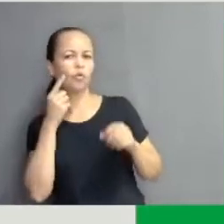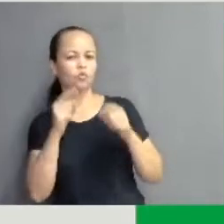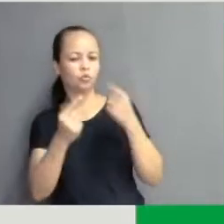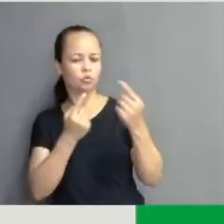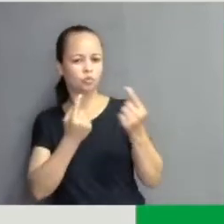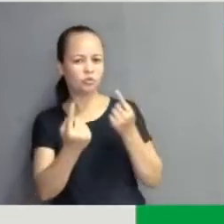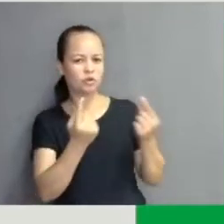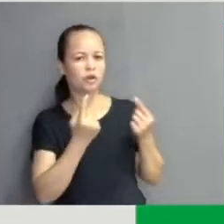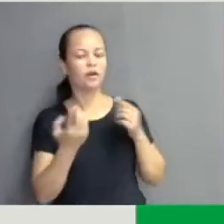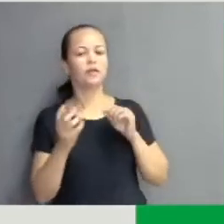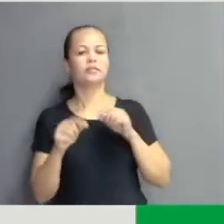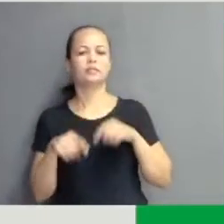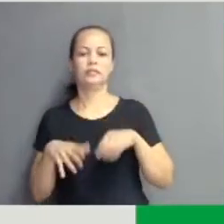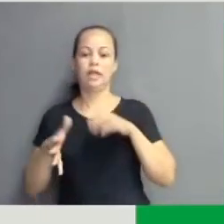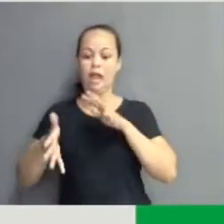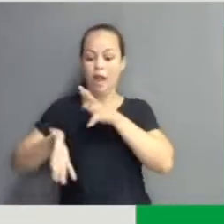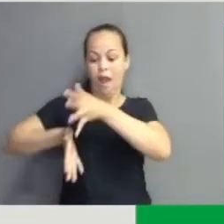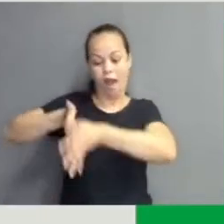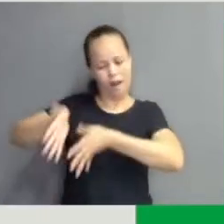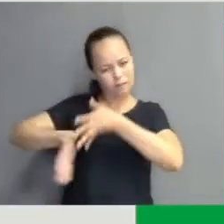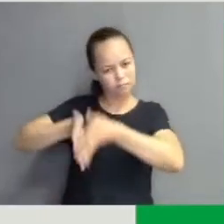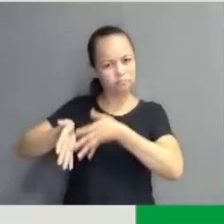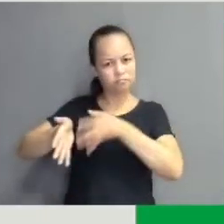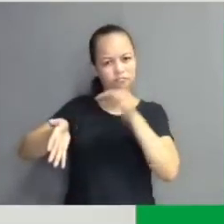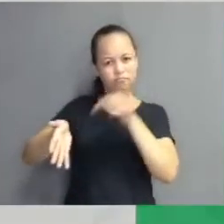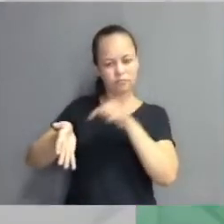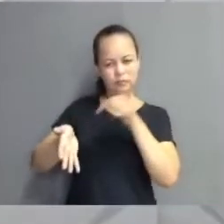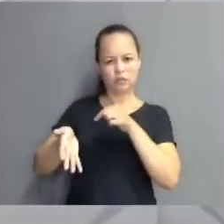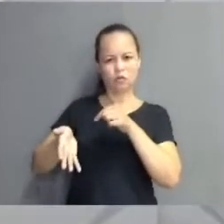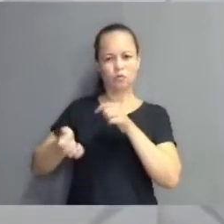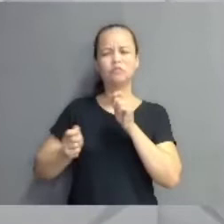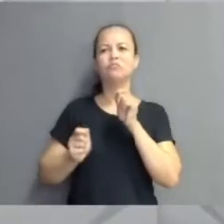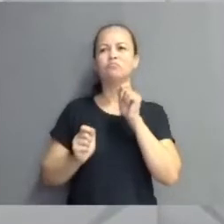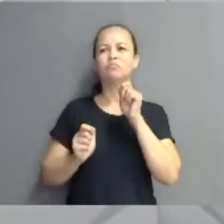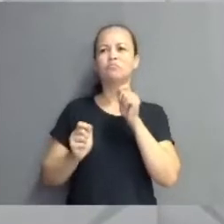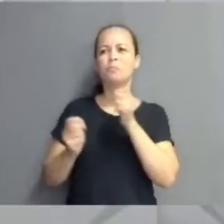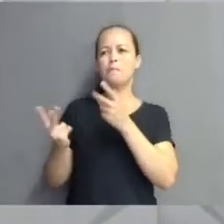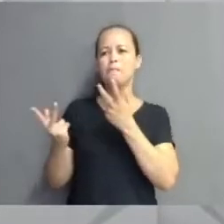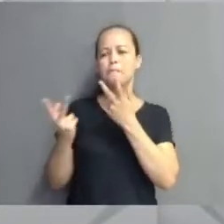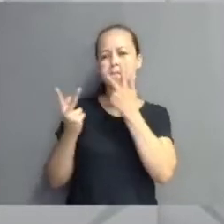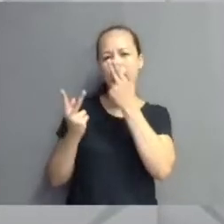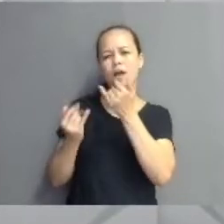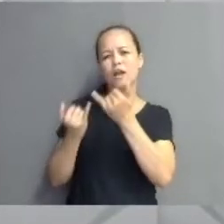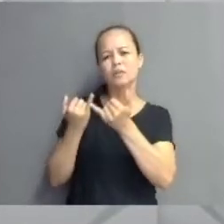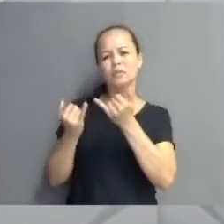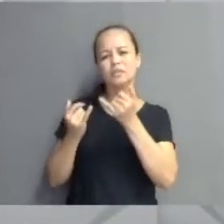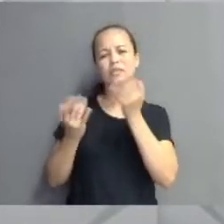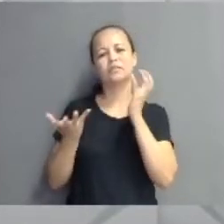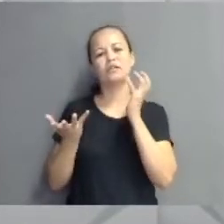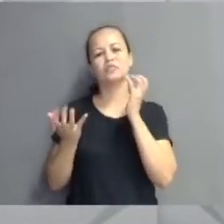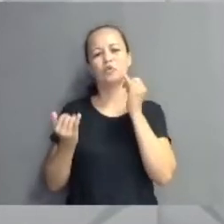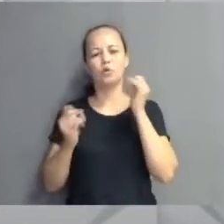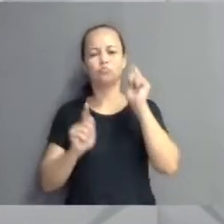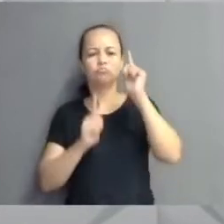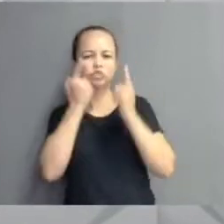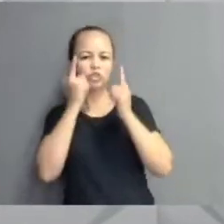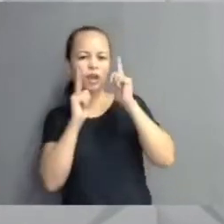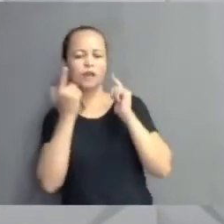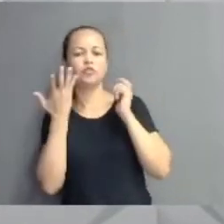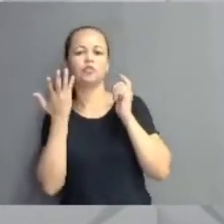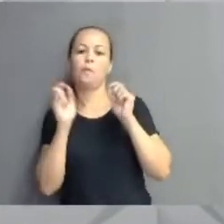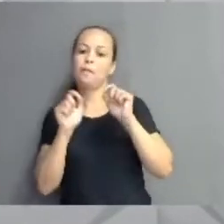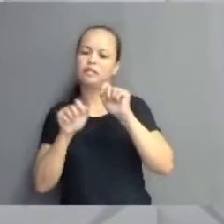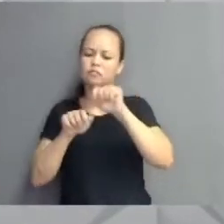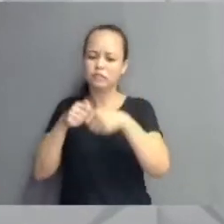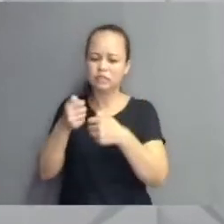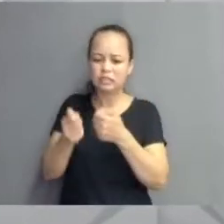libras libras a Libras é como se fosse e vai são sinais sinais que indicam que você